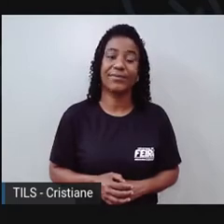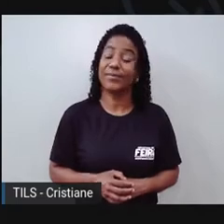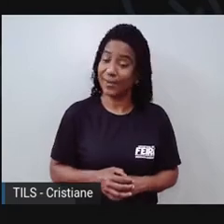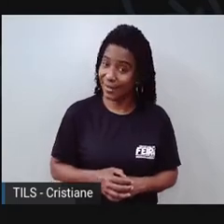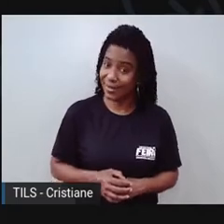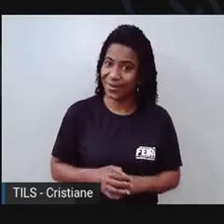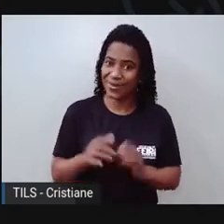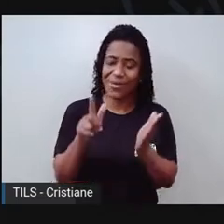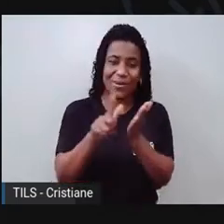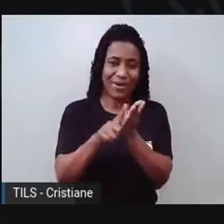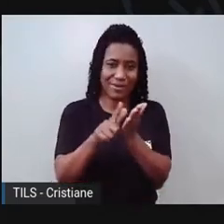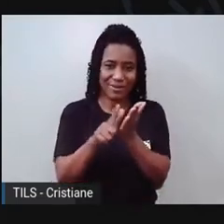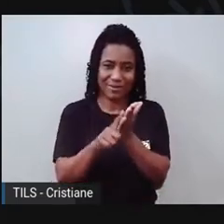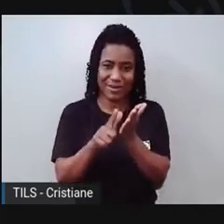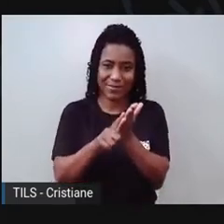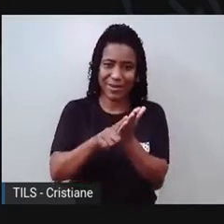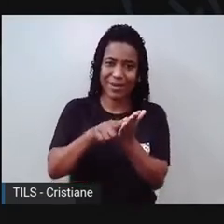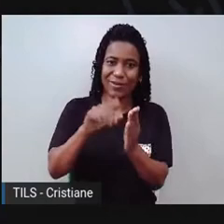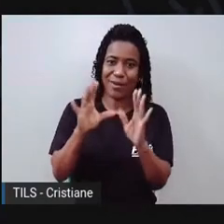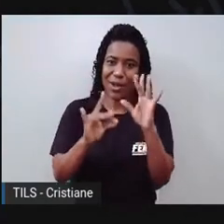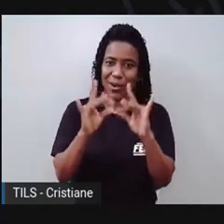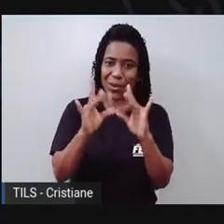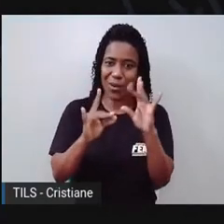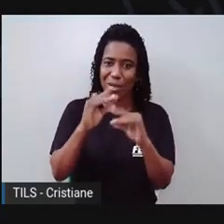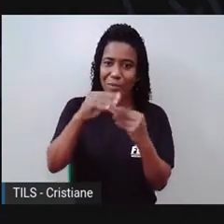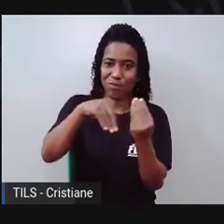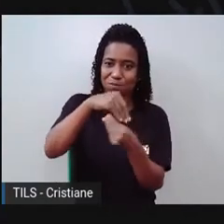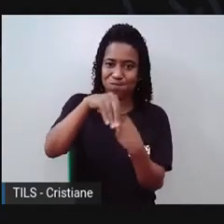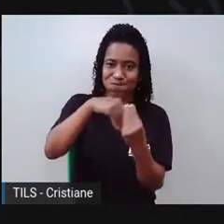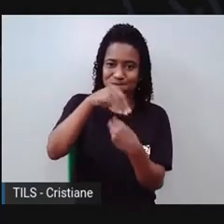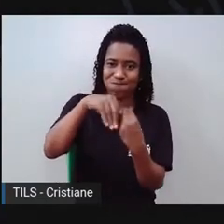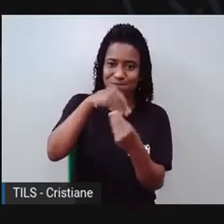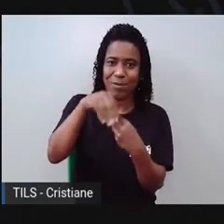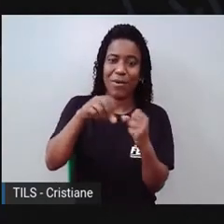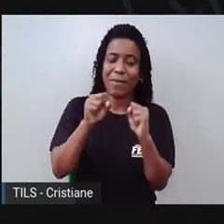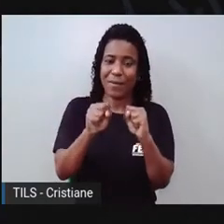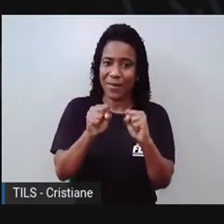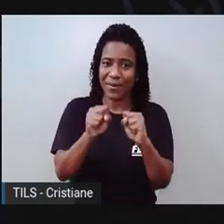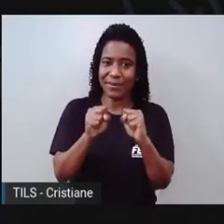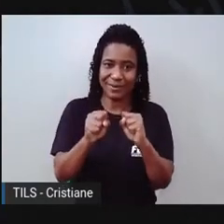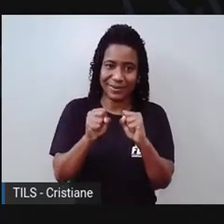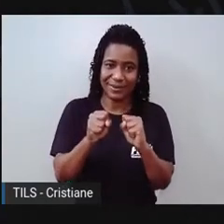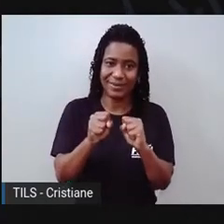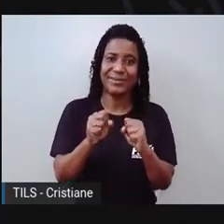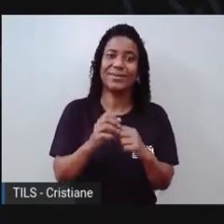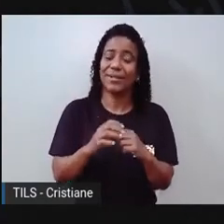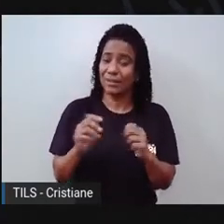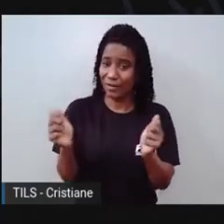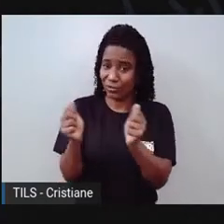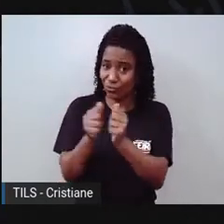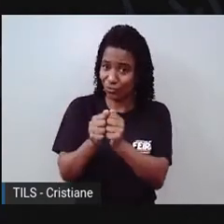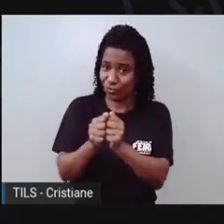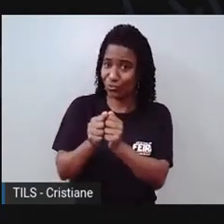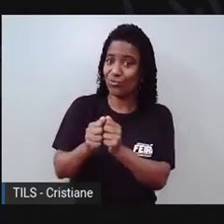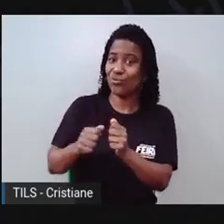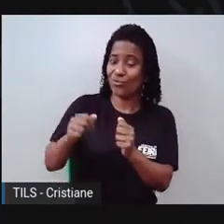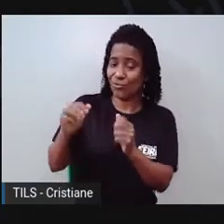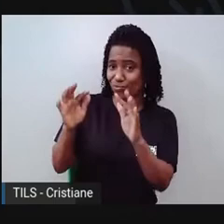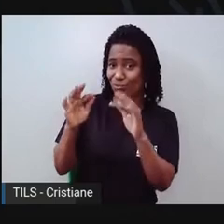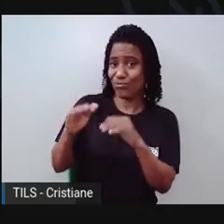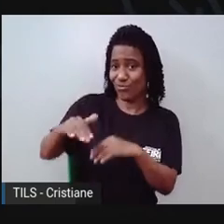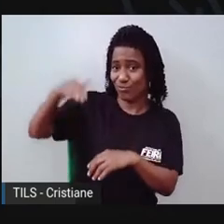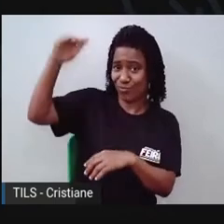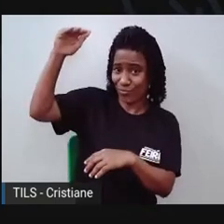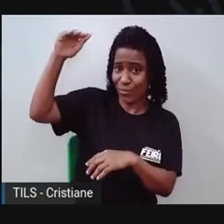machê vocês podem já acompanhar a prova, viu? Você que tiver aí com alguma pessoa adulta com você,